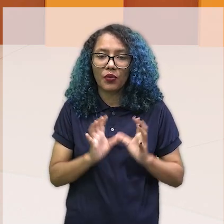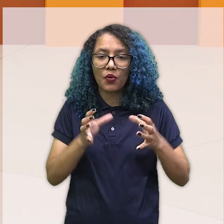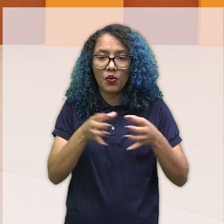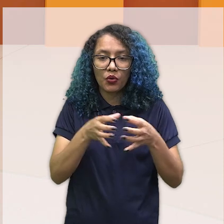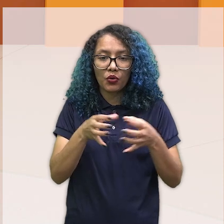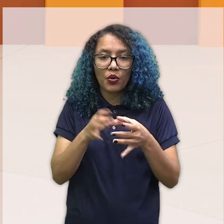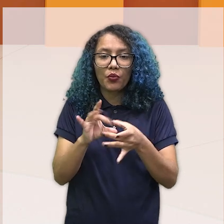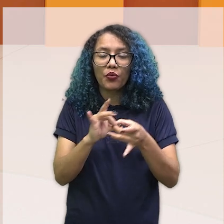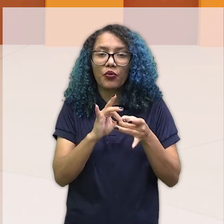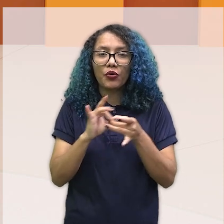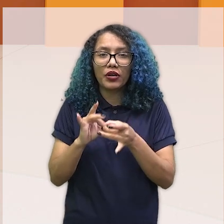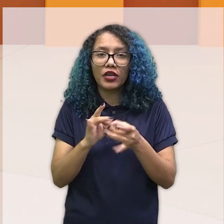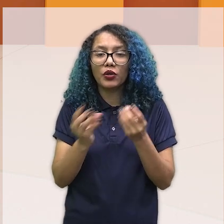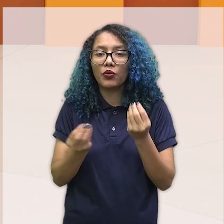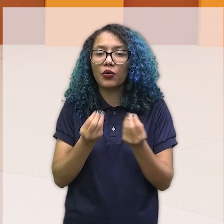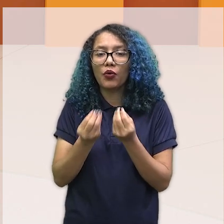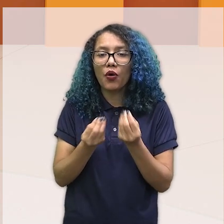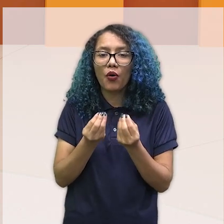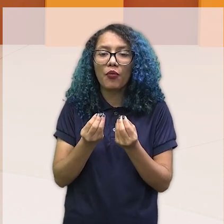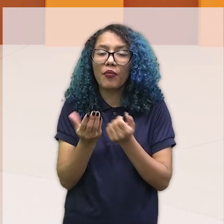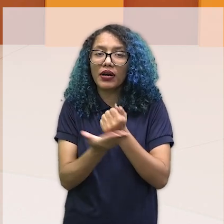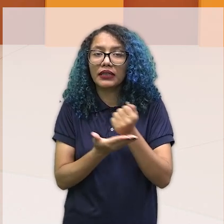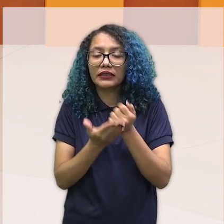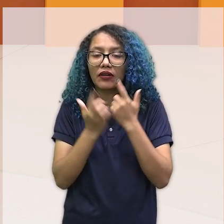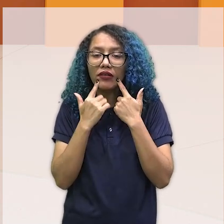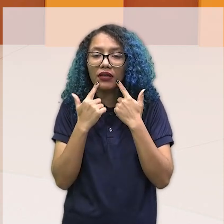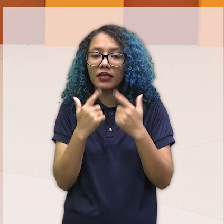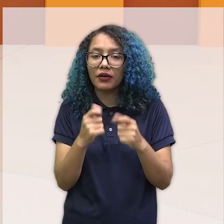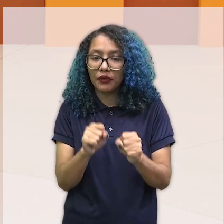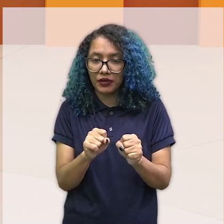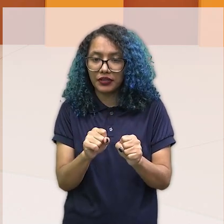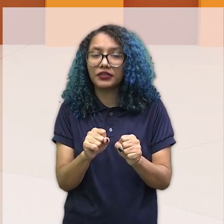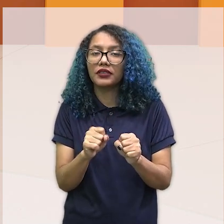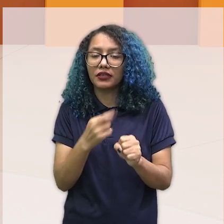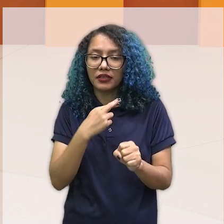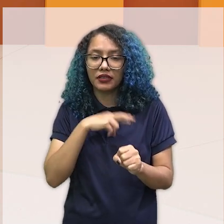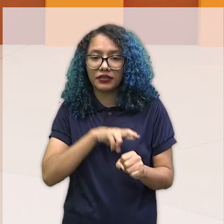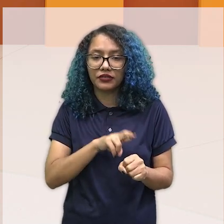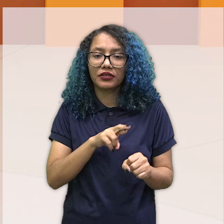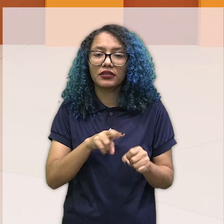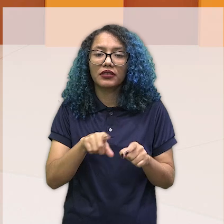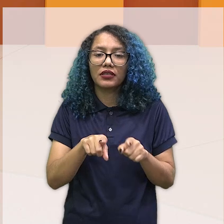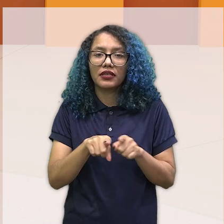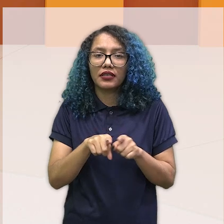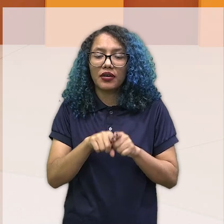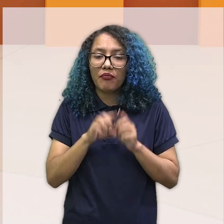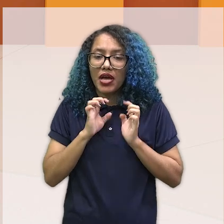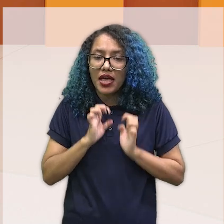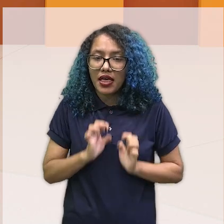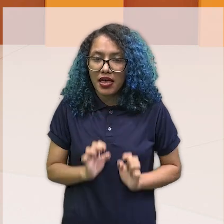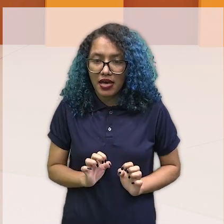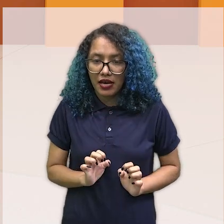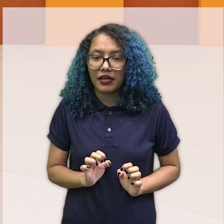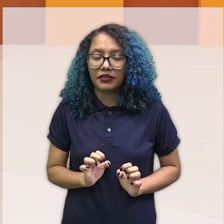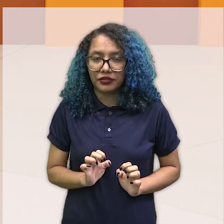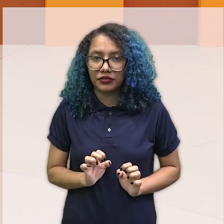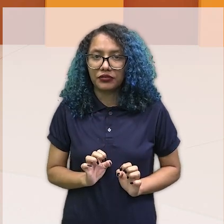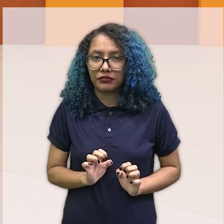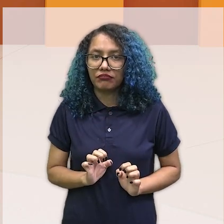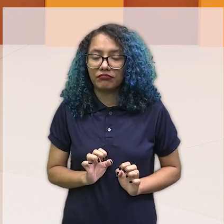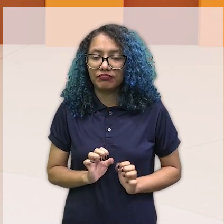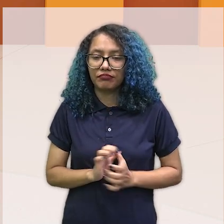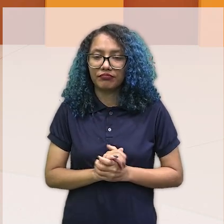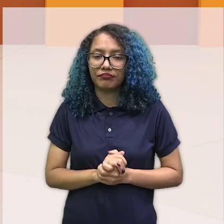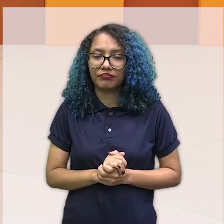estar unido aí por vínculos linguísticos, religiosos, étnicos, tá?